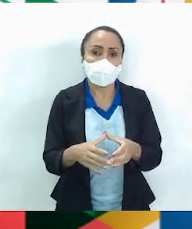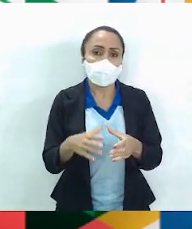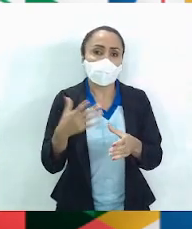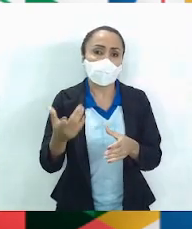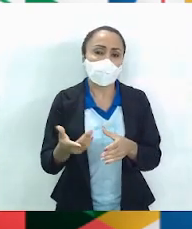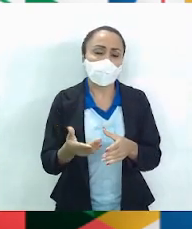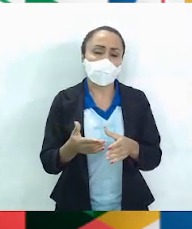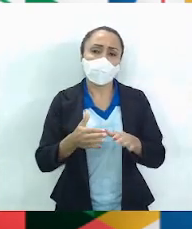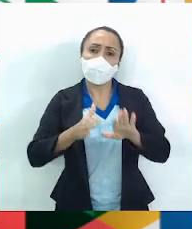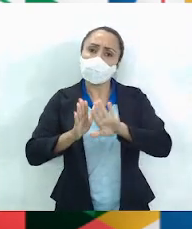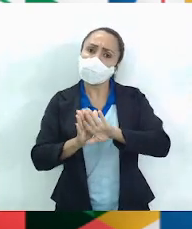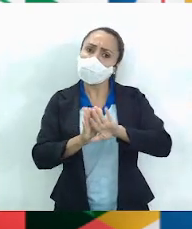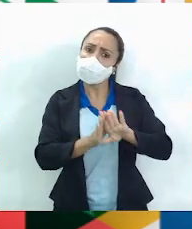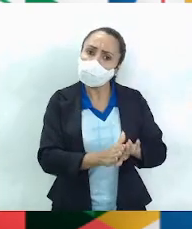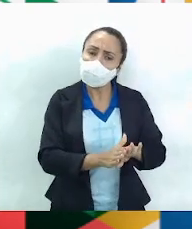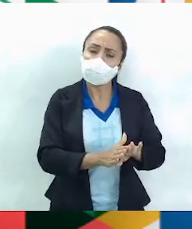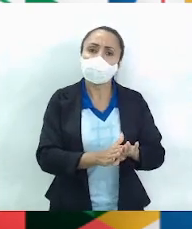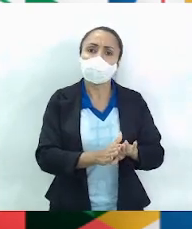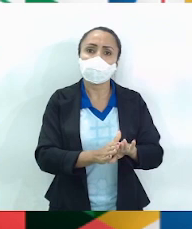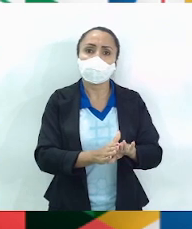facção. Eles são